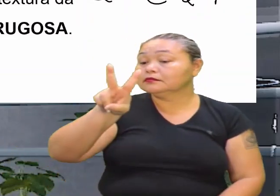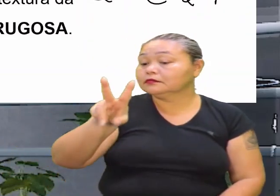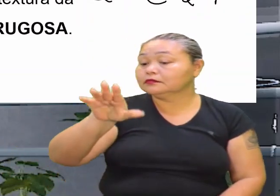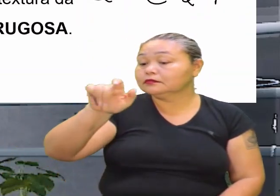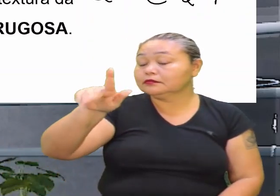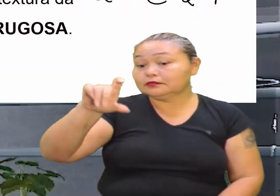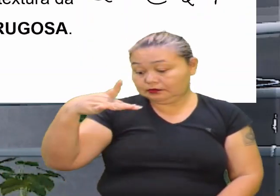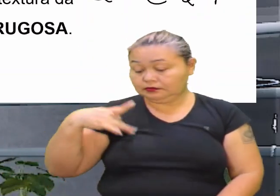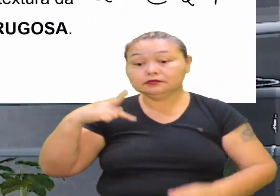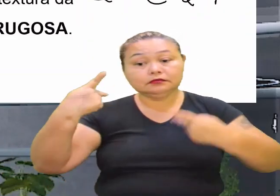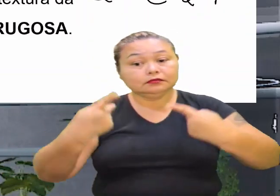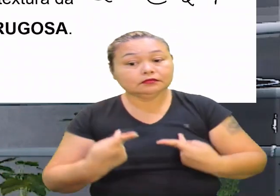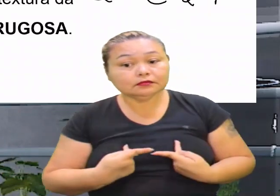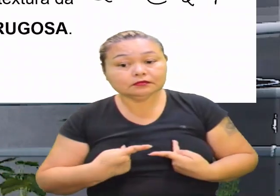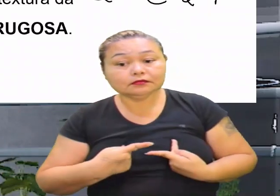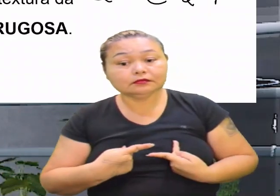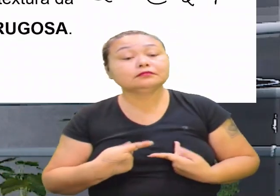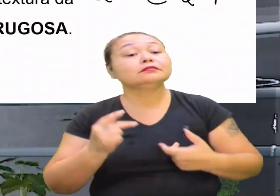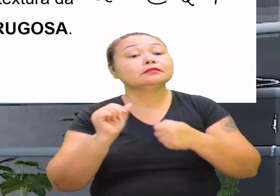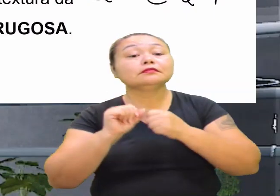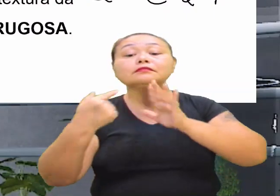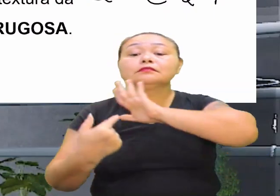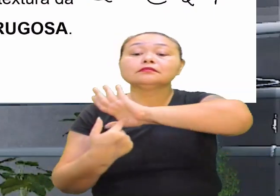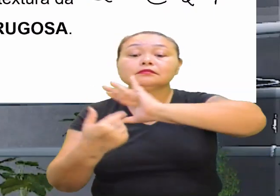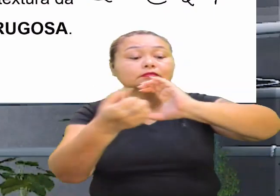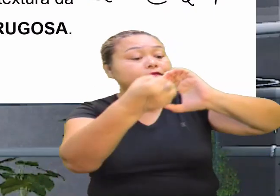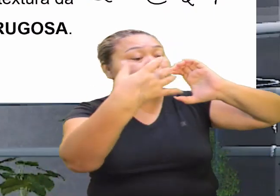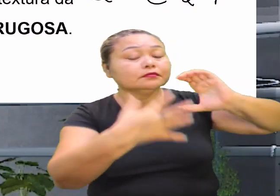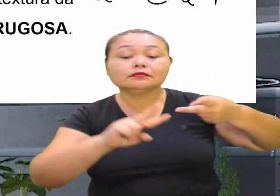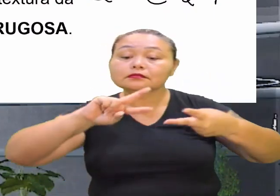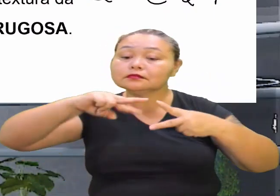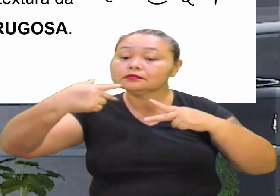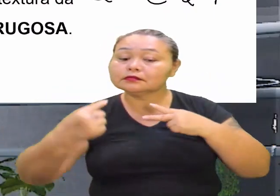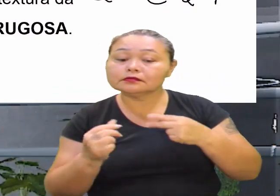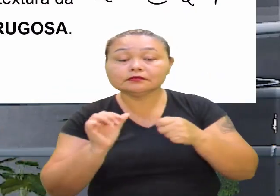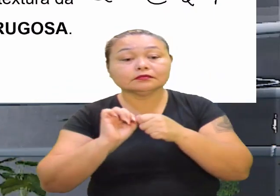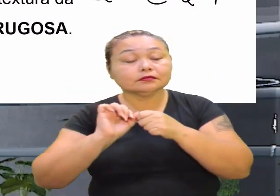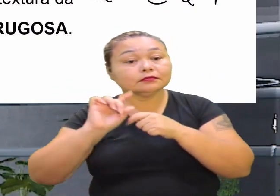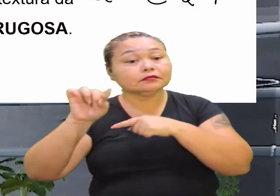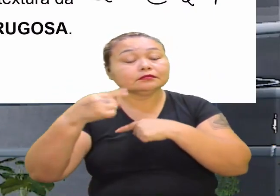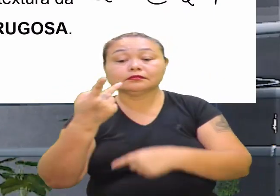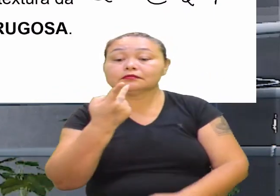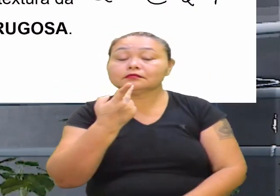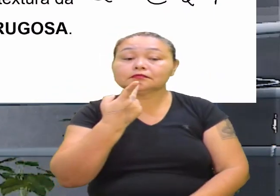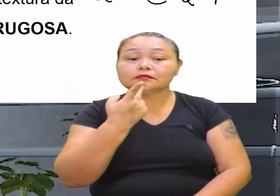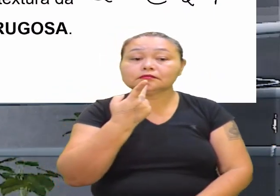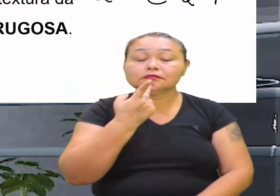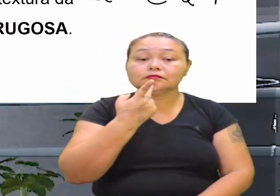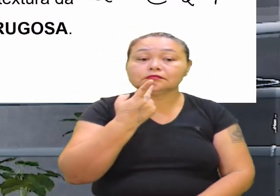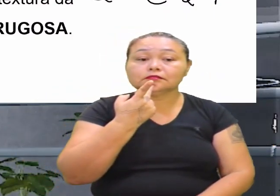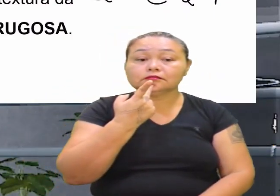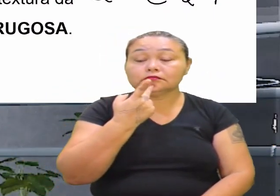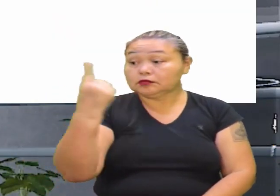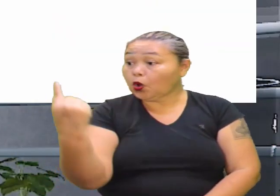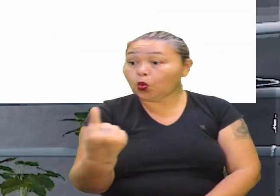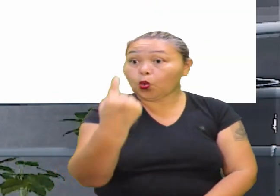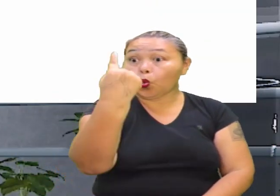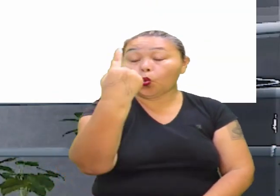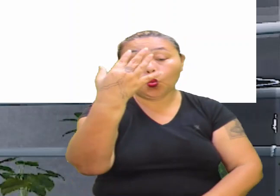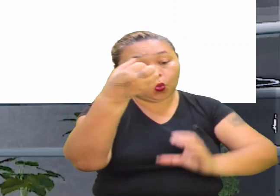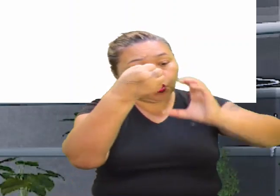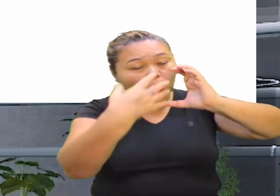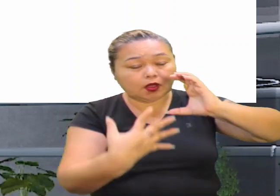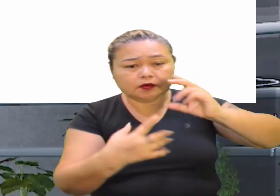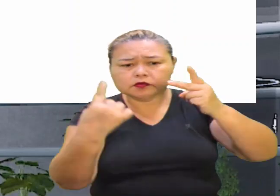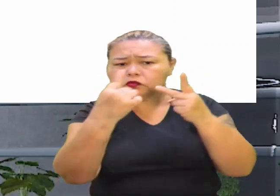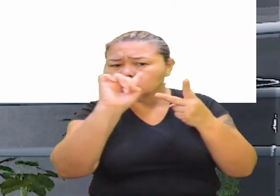humanos apresentam características genéticas. Quando a gente fala de um caráter, por